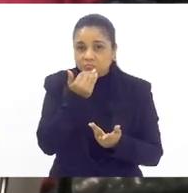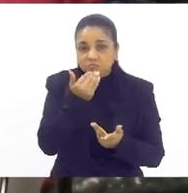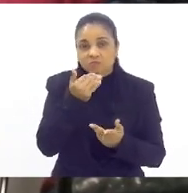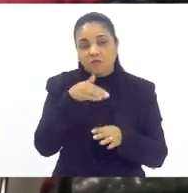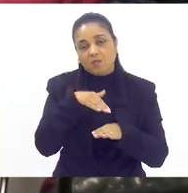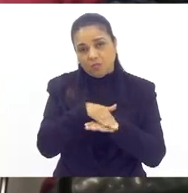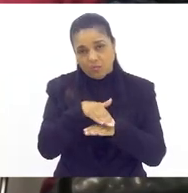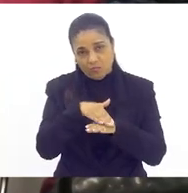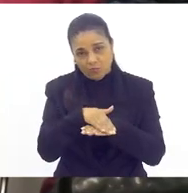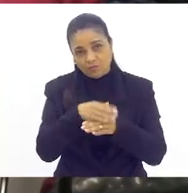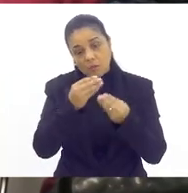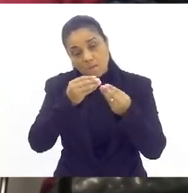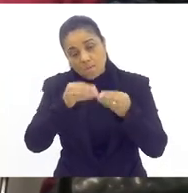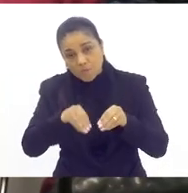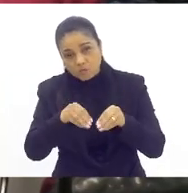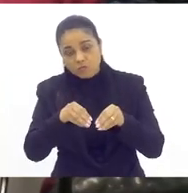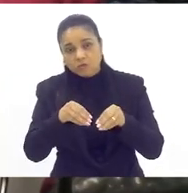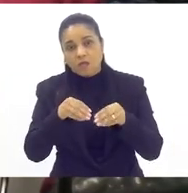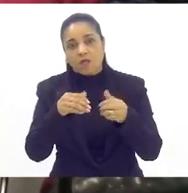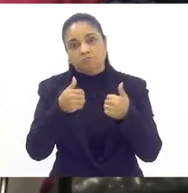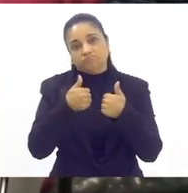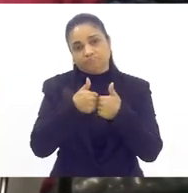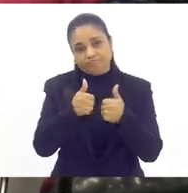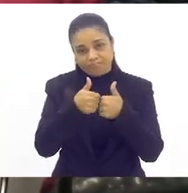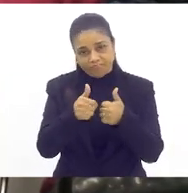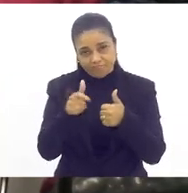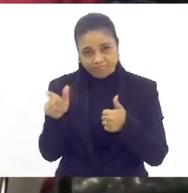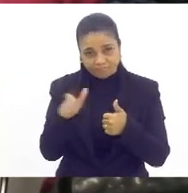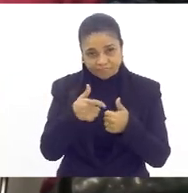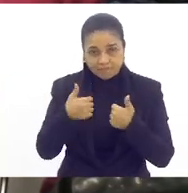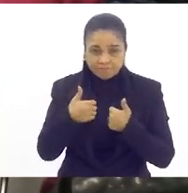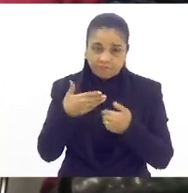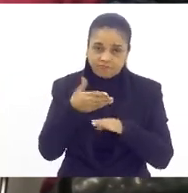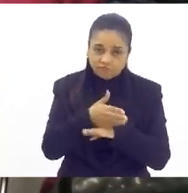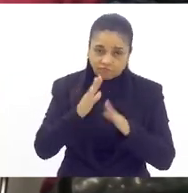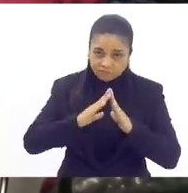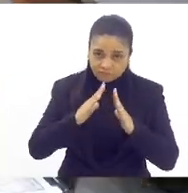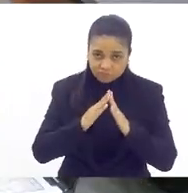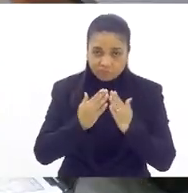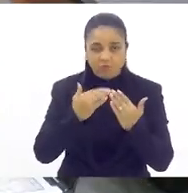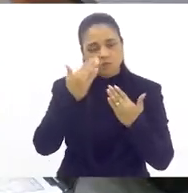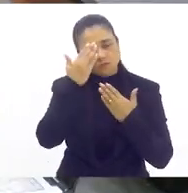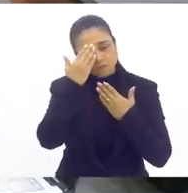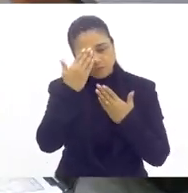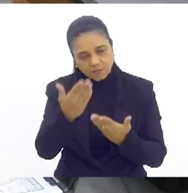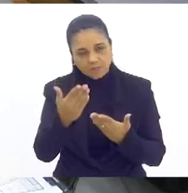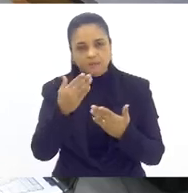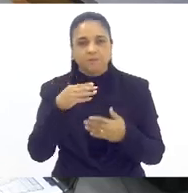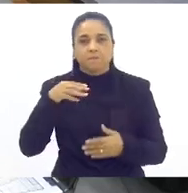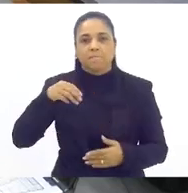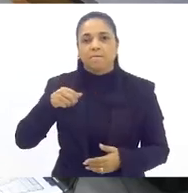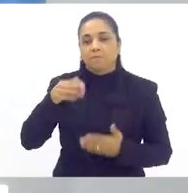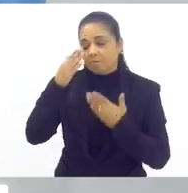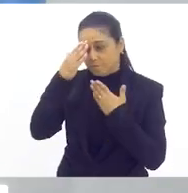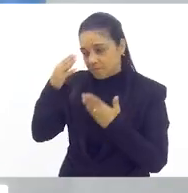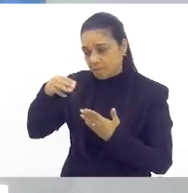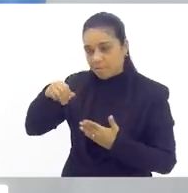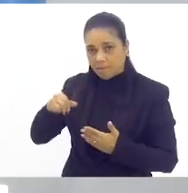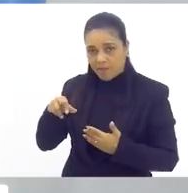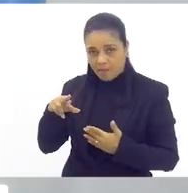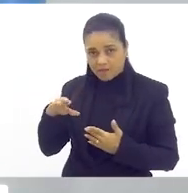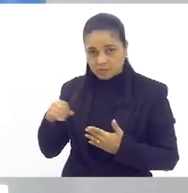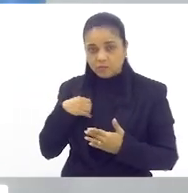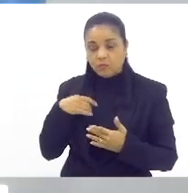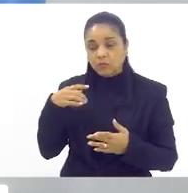pelo acesso ao vale transporte né então é isso muito obrigado obrigada Márcio é o penúltimo